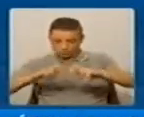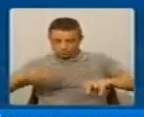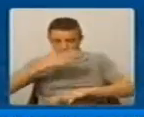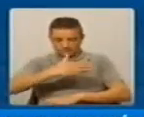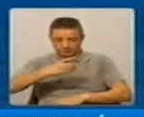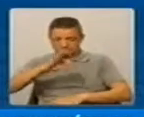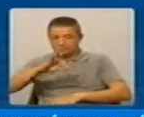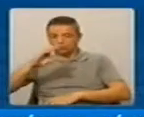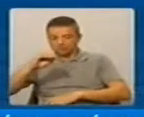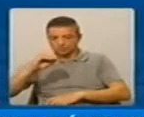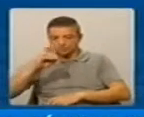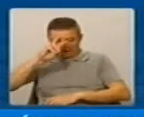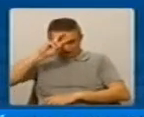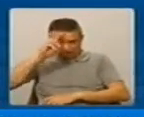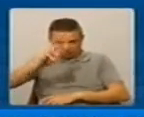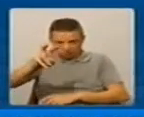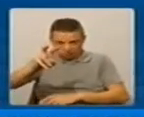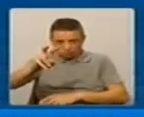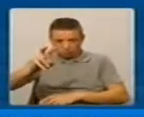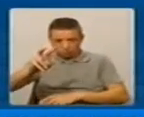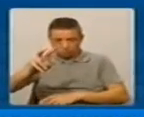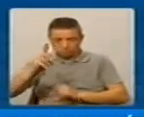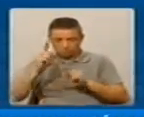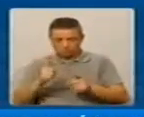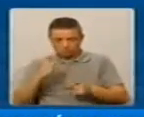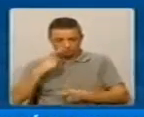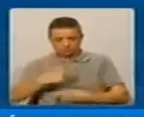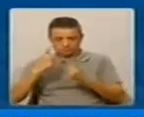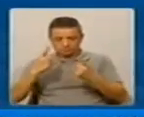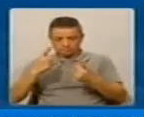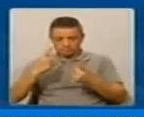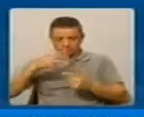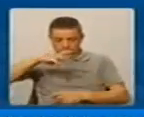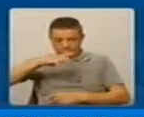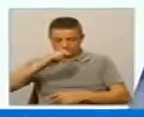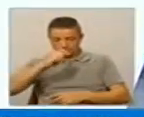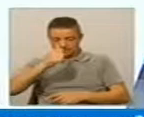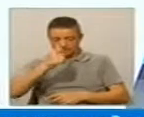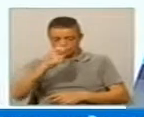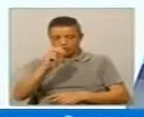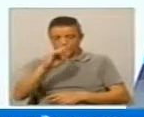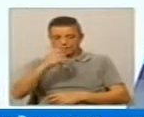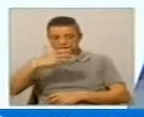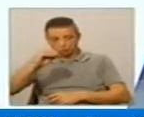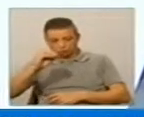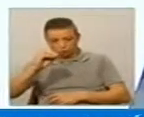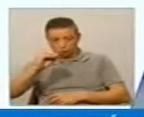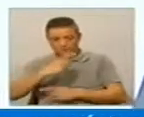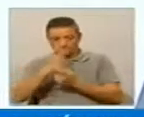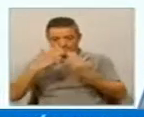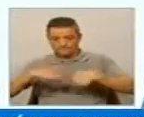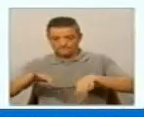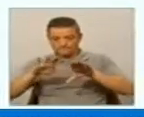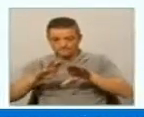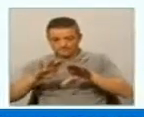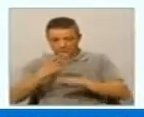1940 e no Egito. É um asteroide, ou melhor, é um meteorito que é enfim, classificado como condrito. Os condritos são os meteoritos